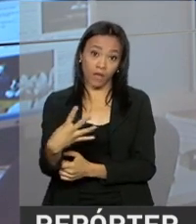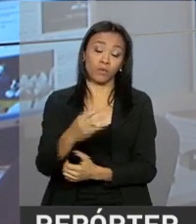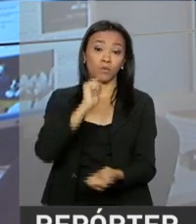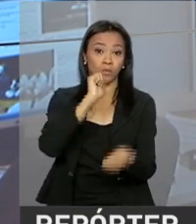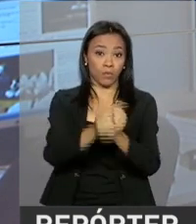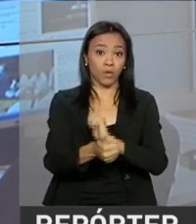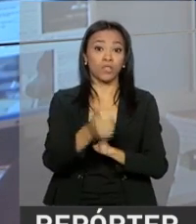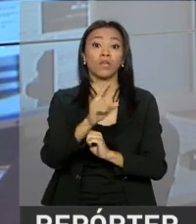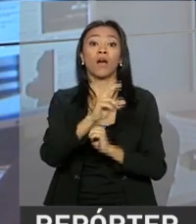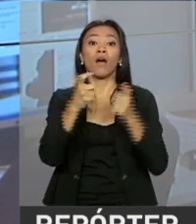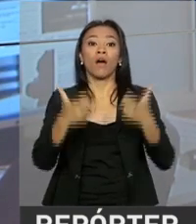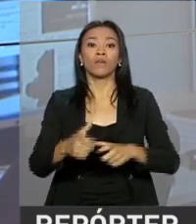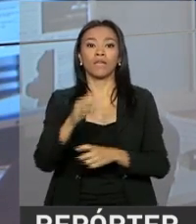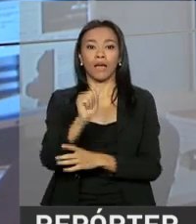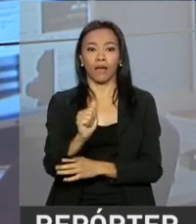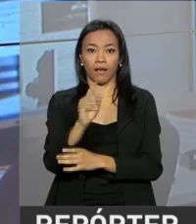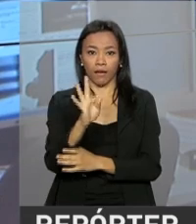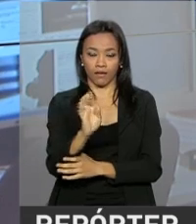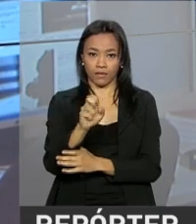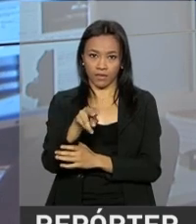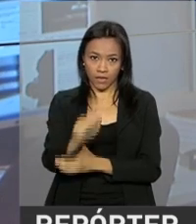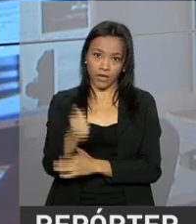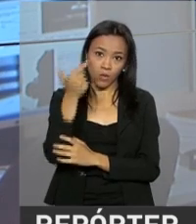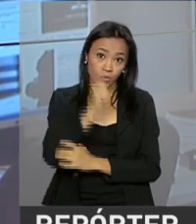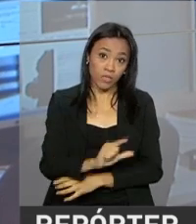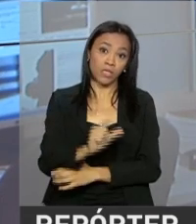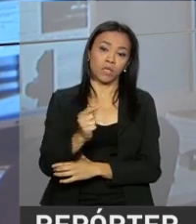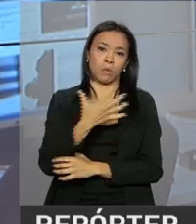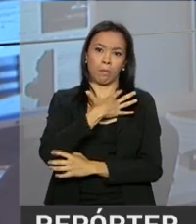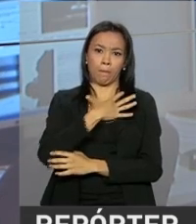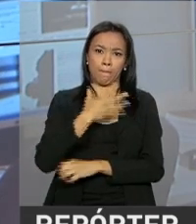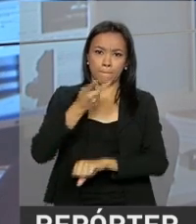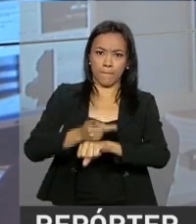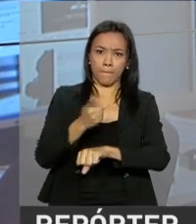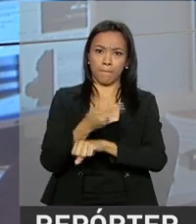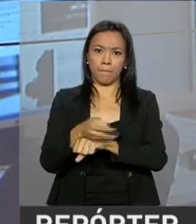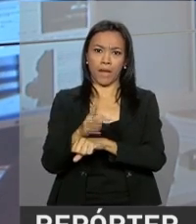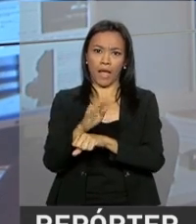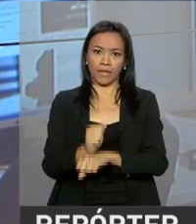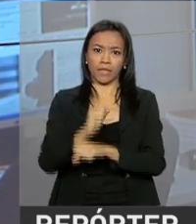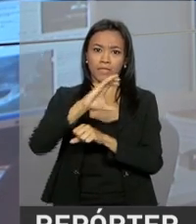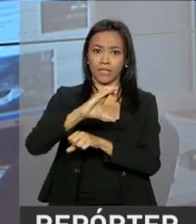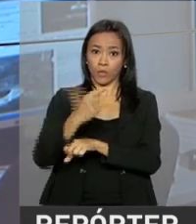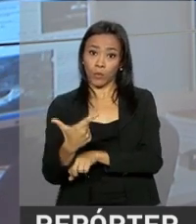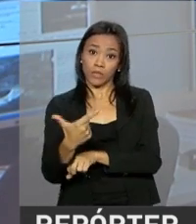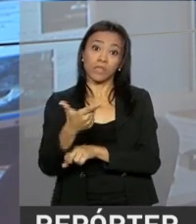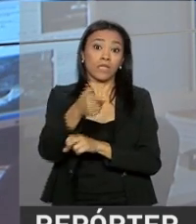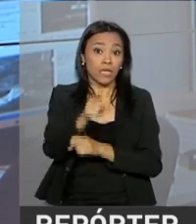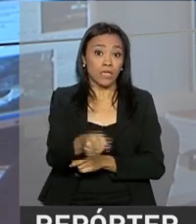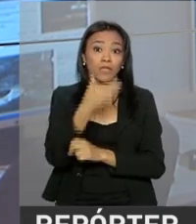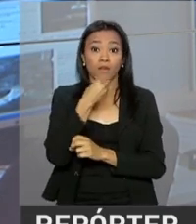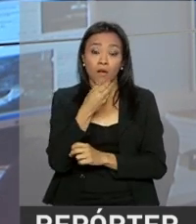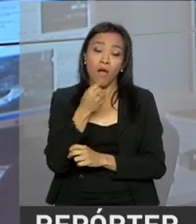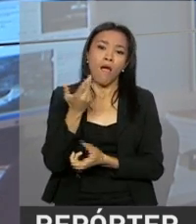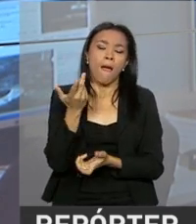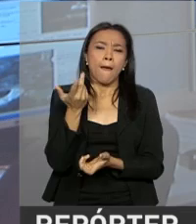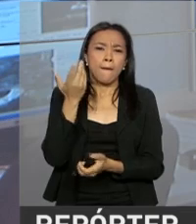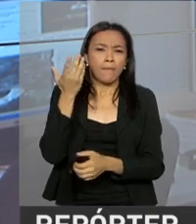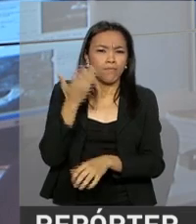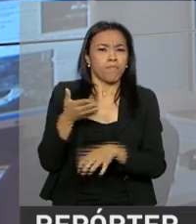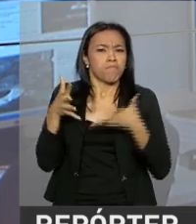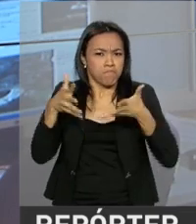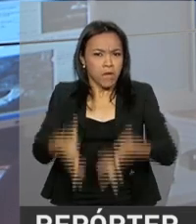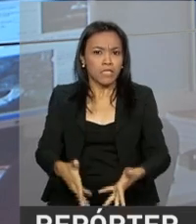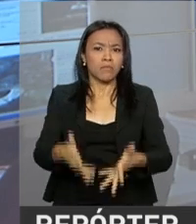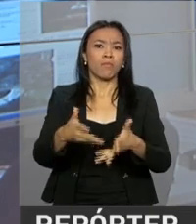Atenas, conquistou a medalha de prata na categoria C2 da canoagem slalom. Hense participava dos Jogos